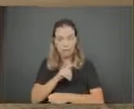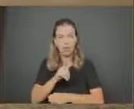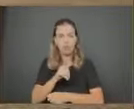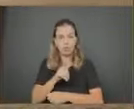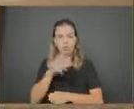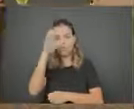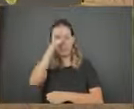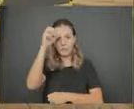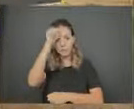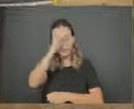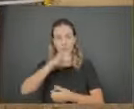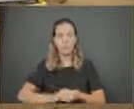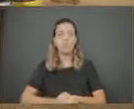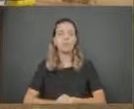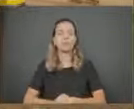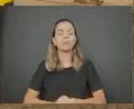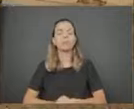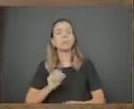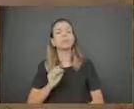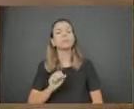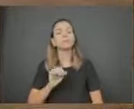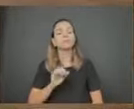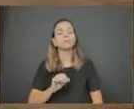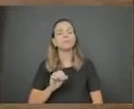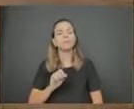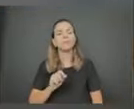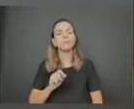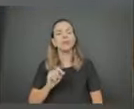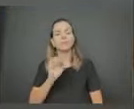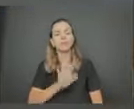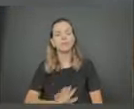oeste do estado, orientamos os veranistas